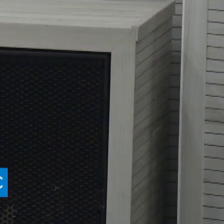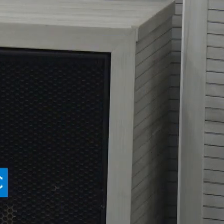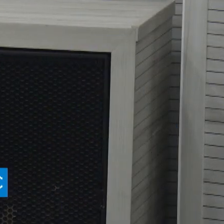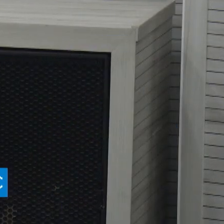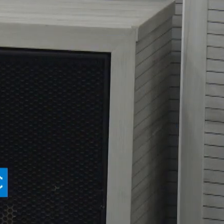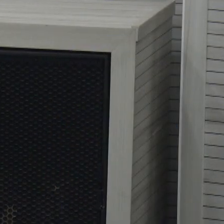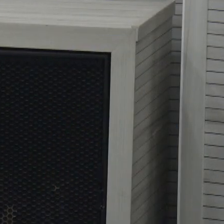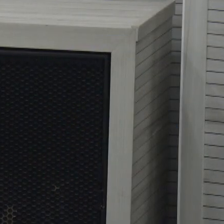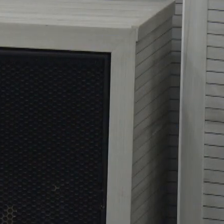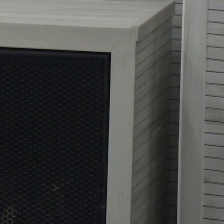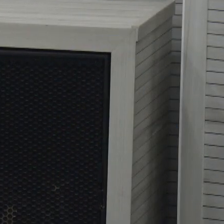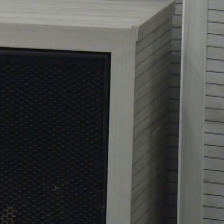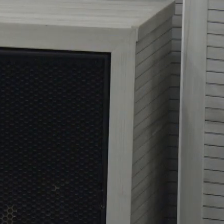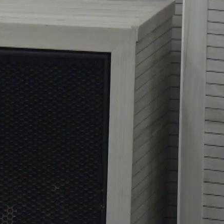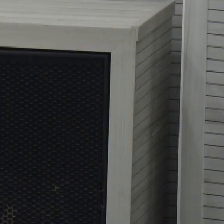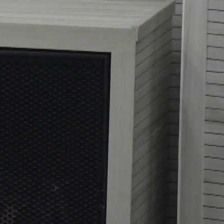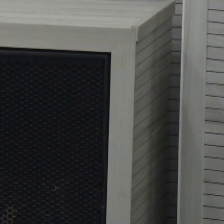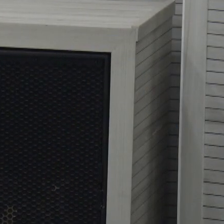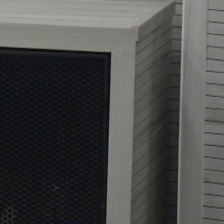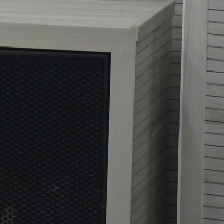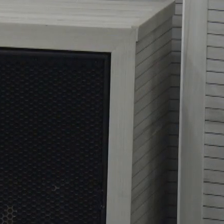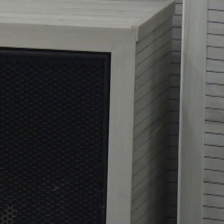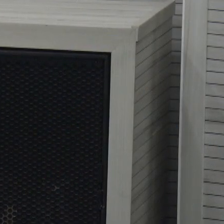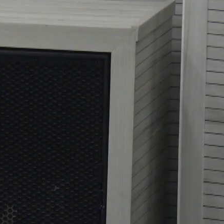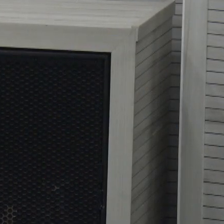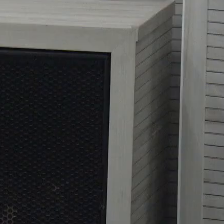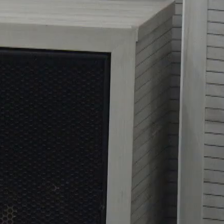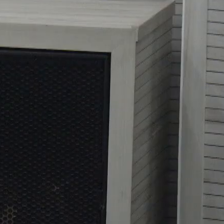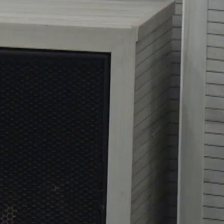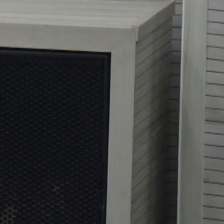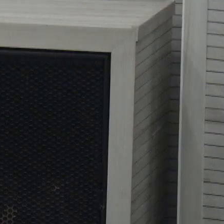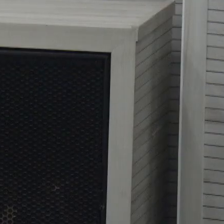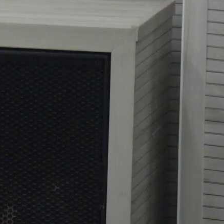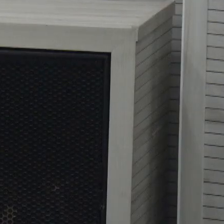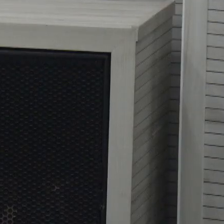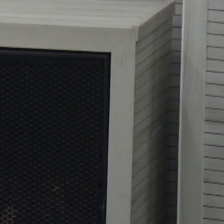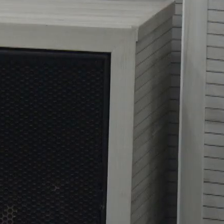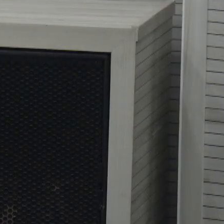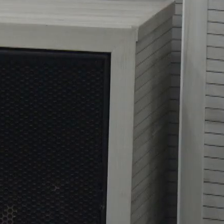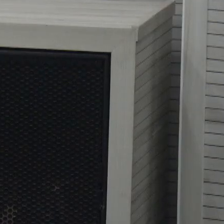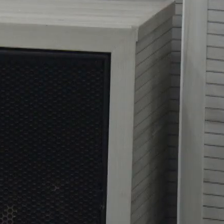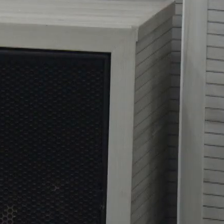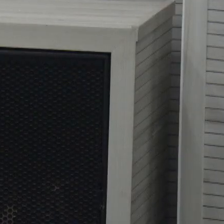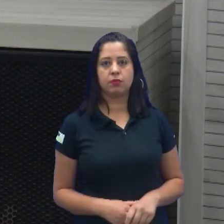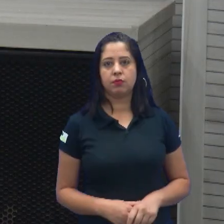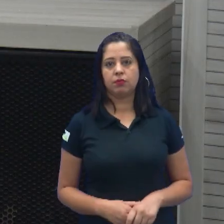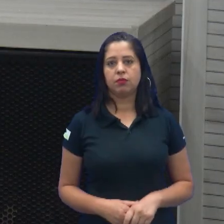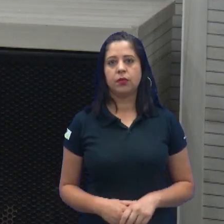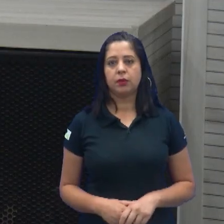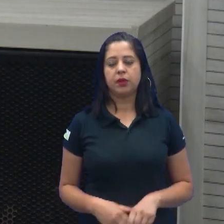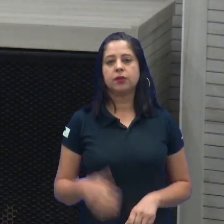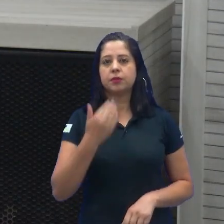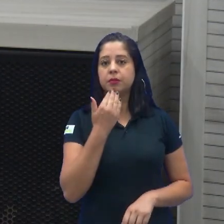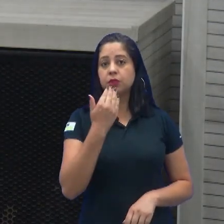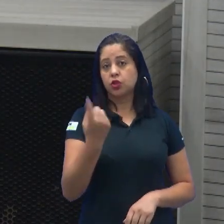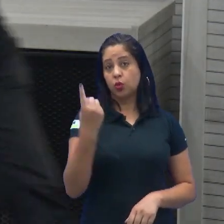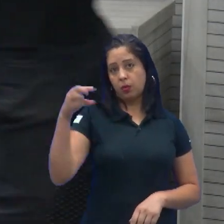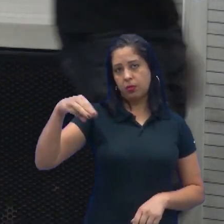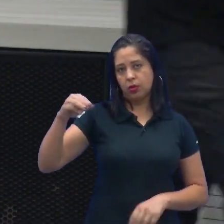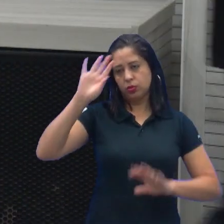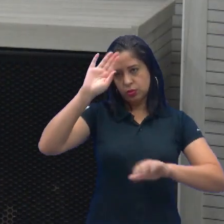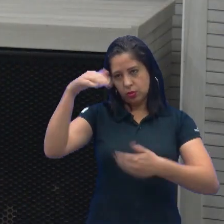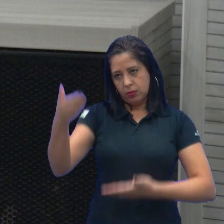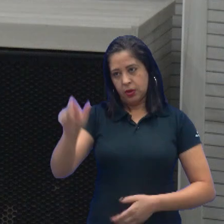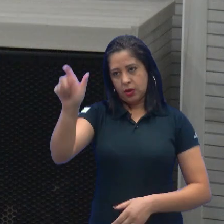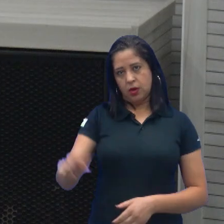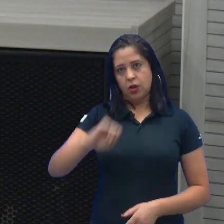minuto de silêncio para o professor José Carlos de Oliveira, né, faleceu no domingo, no